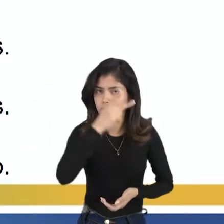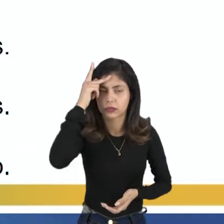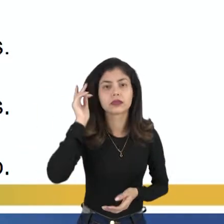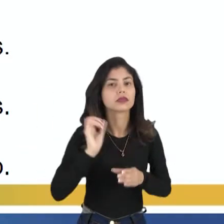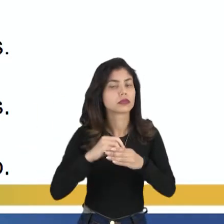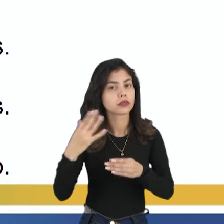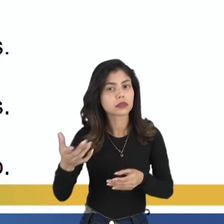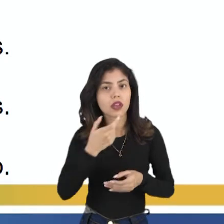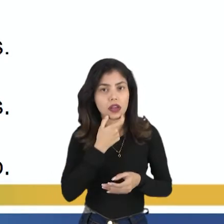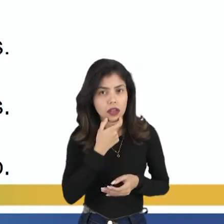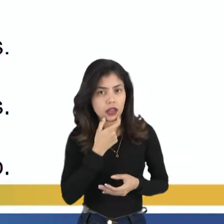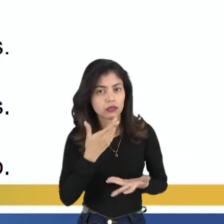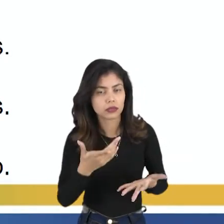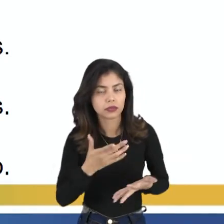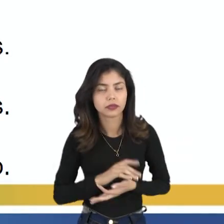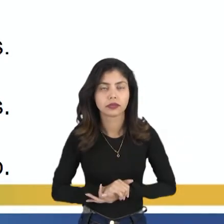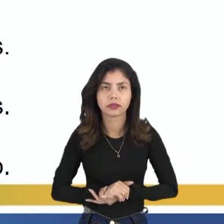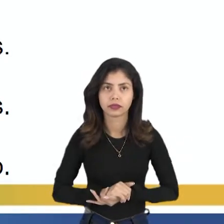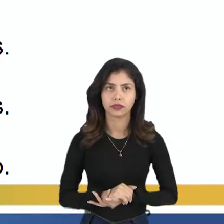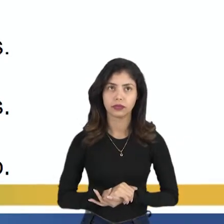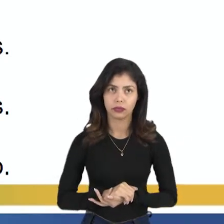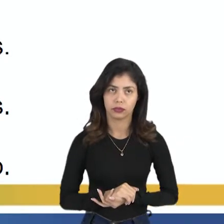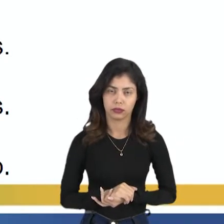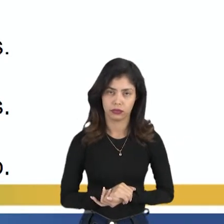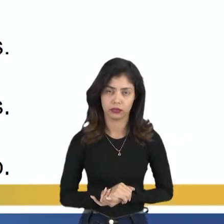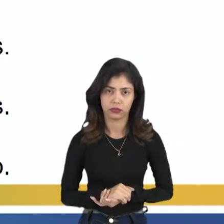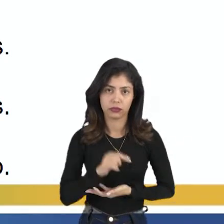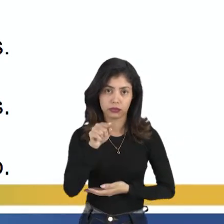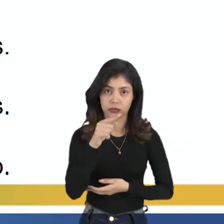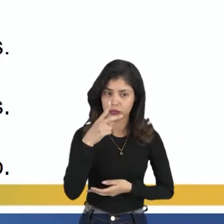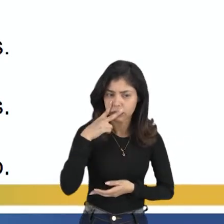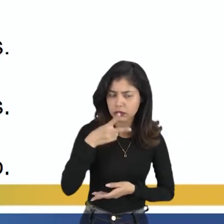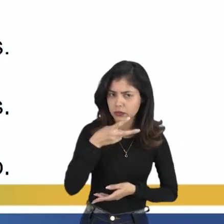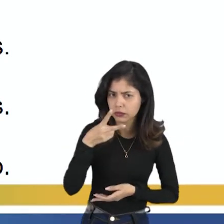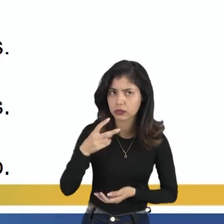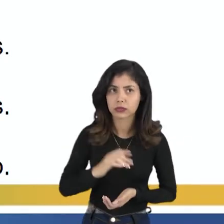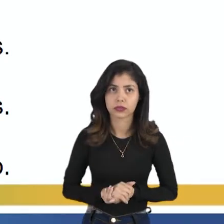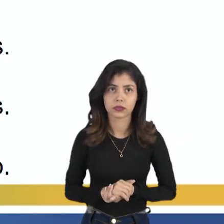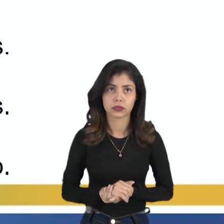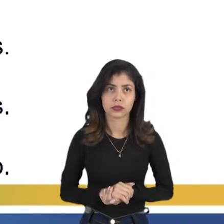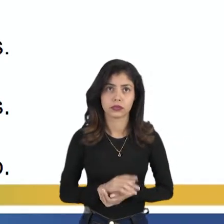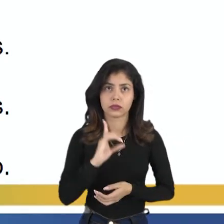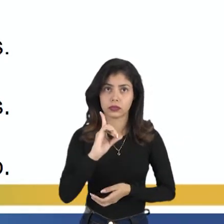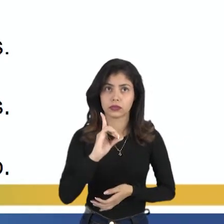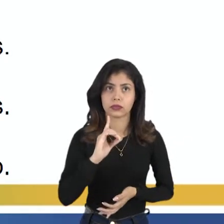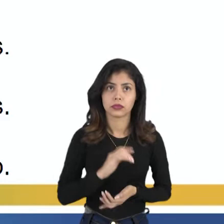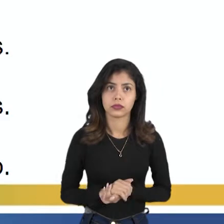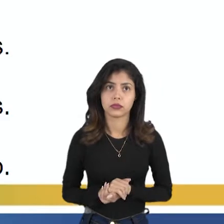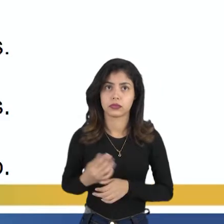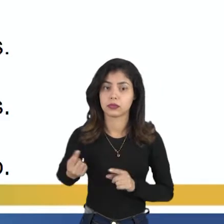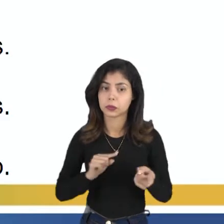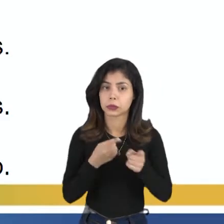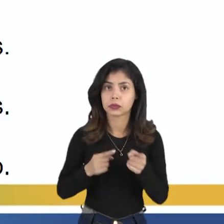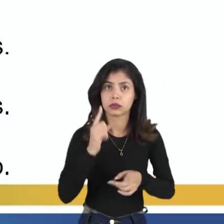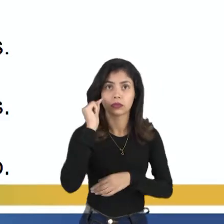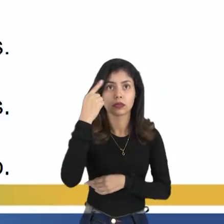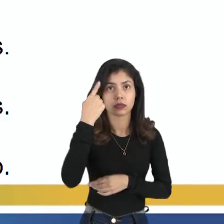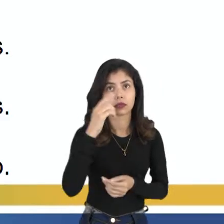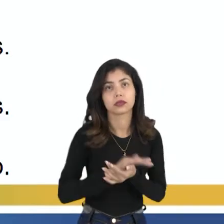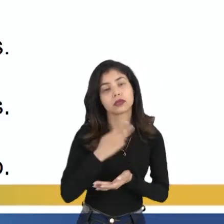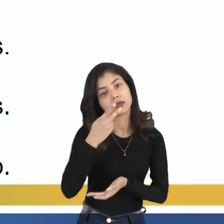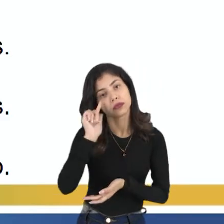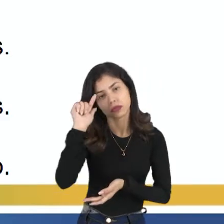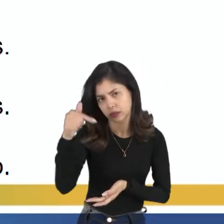pessoas falantes de língua inglesa. Aí vocês vão identificando. D. Incentivar